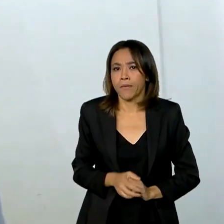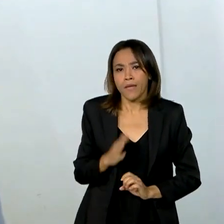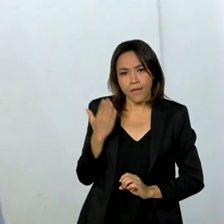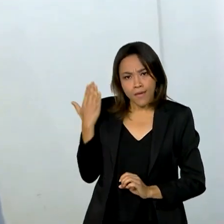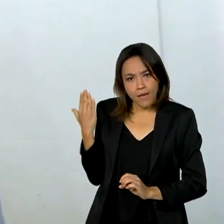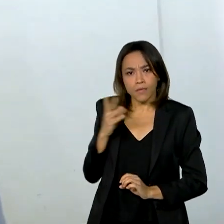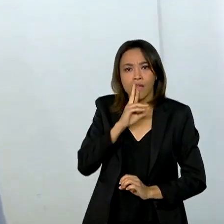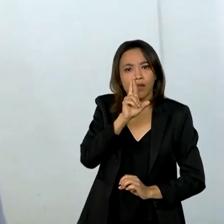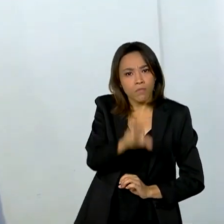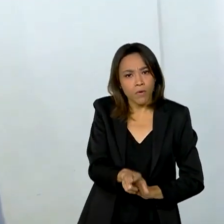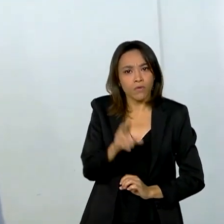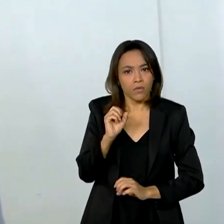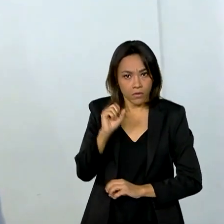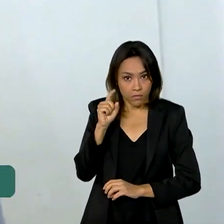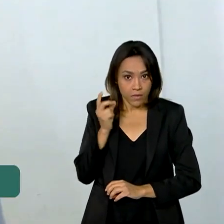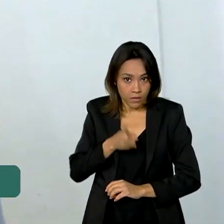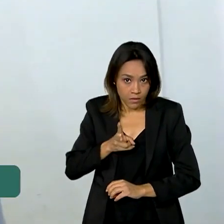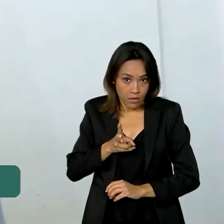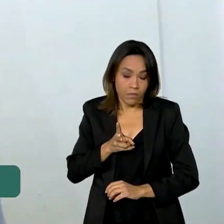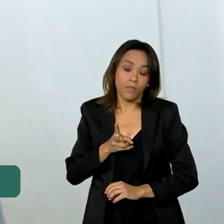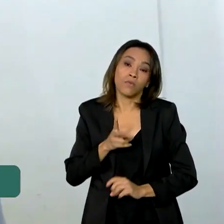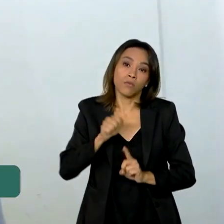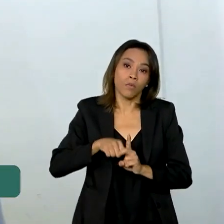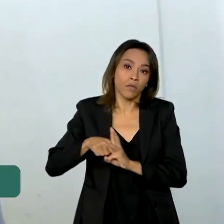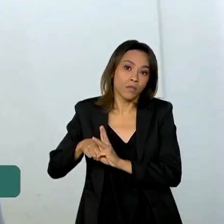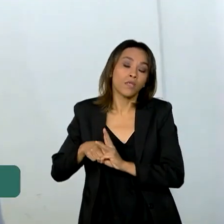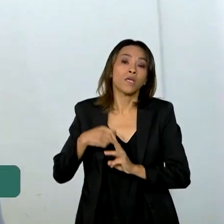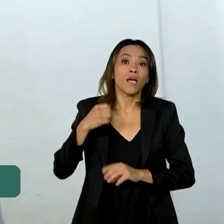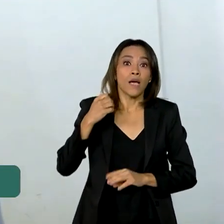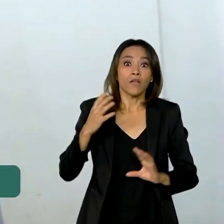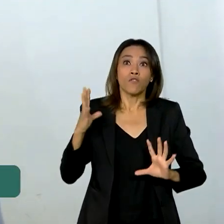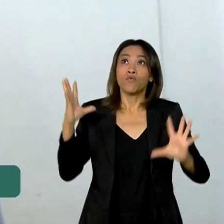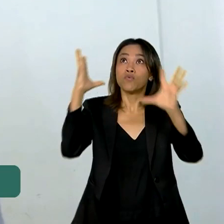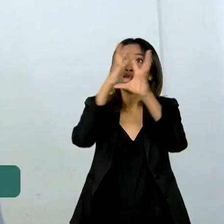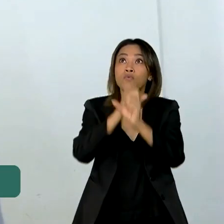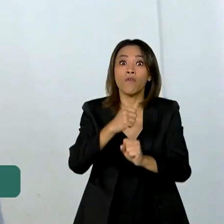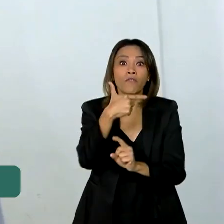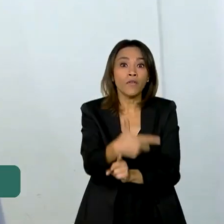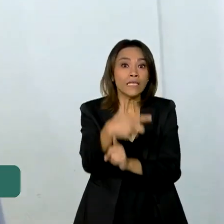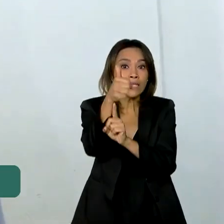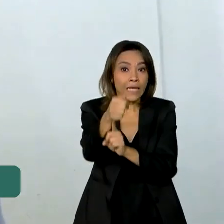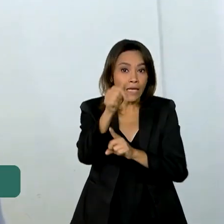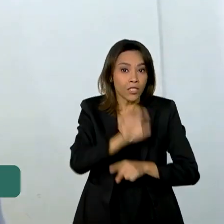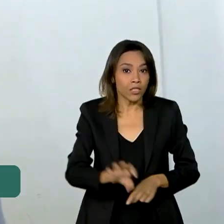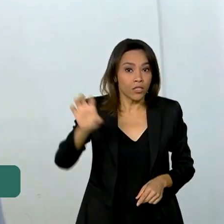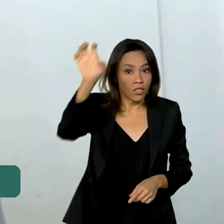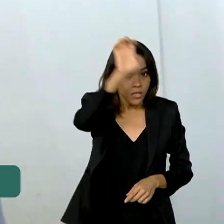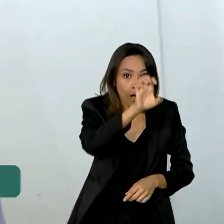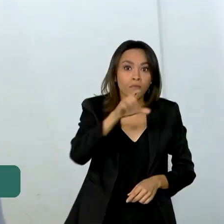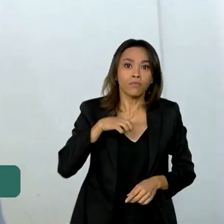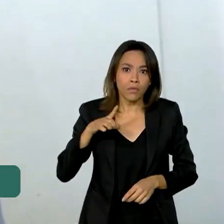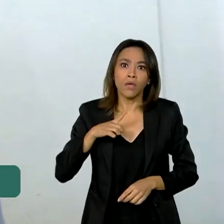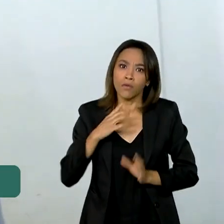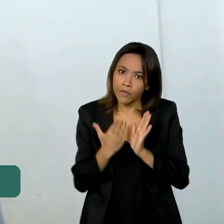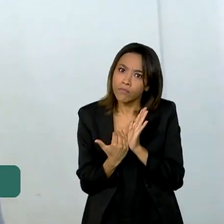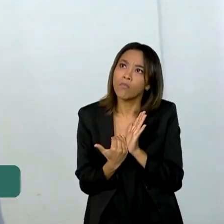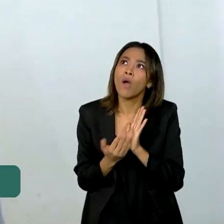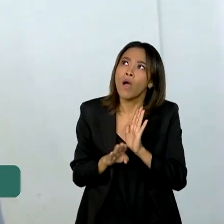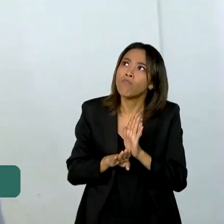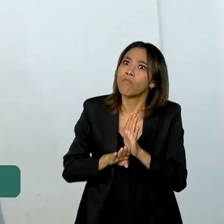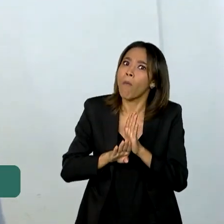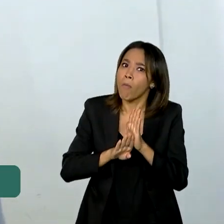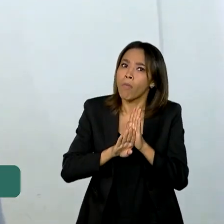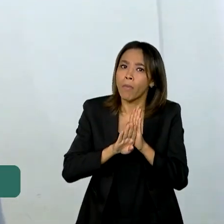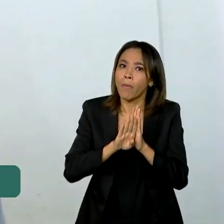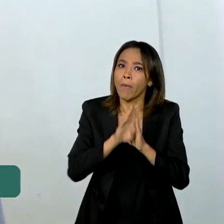resultado interanual, todas as 27 unidades da federação registraram crescimento em